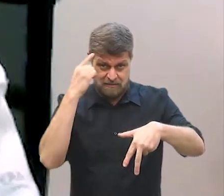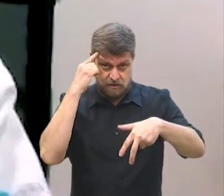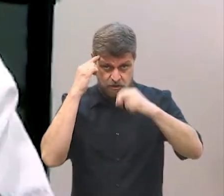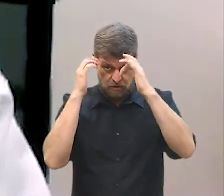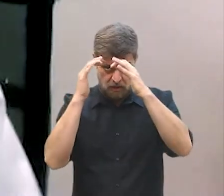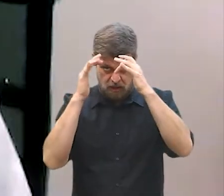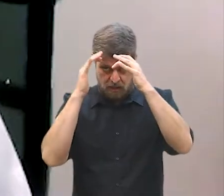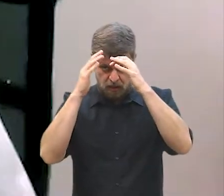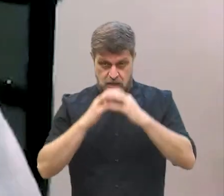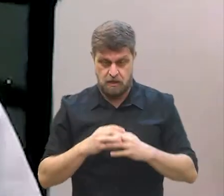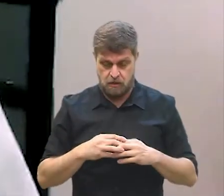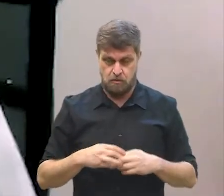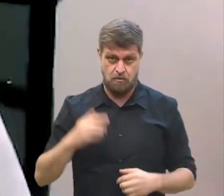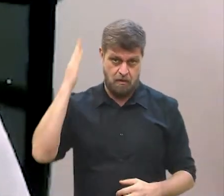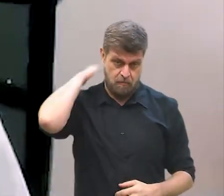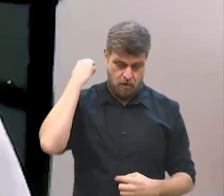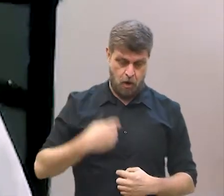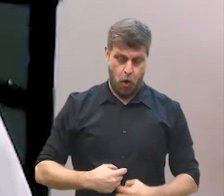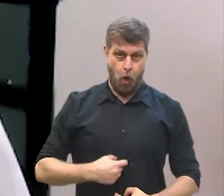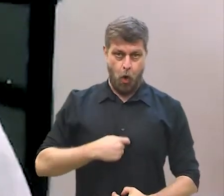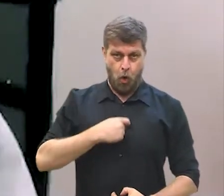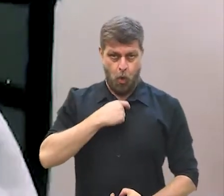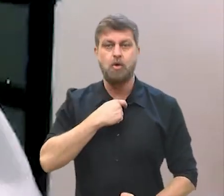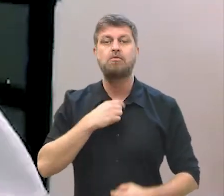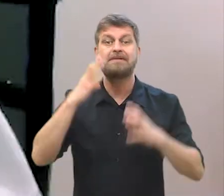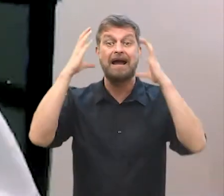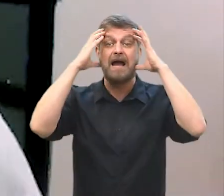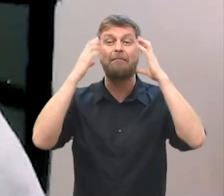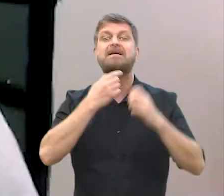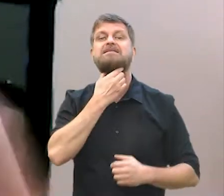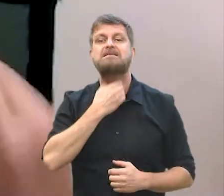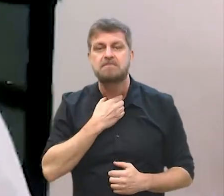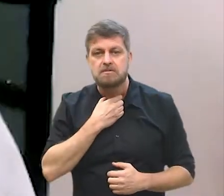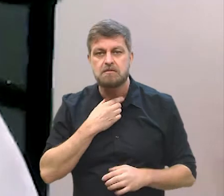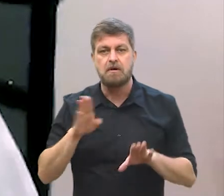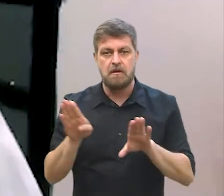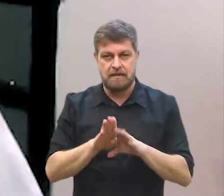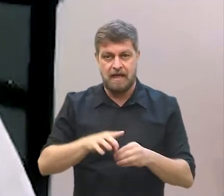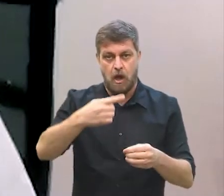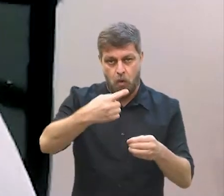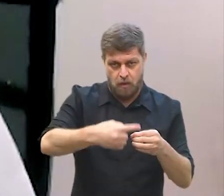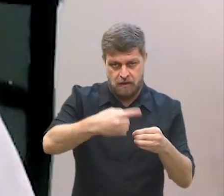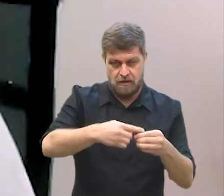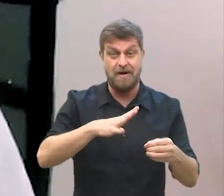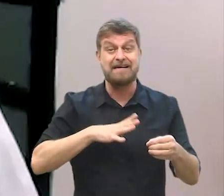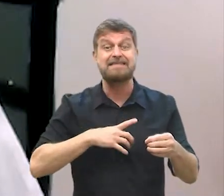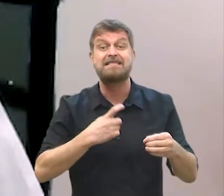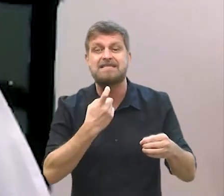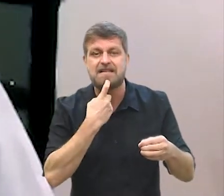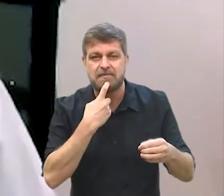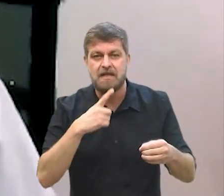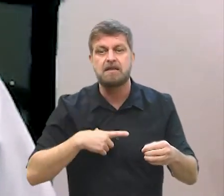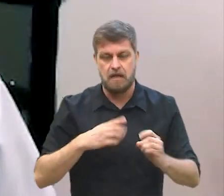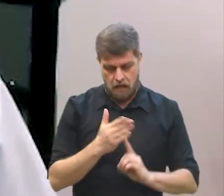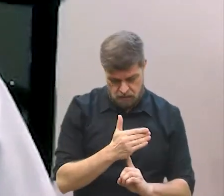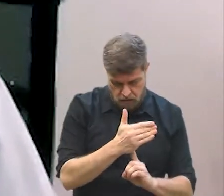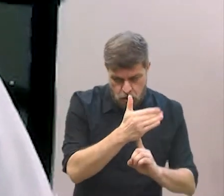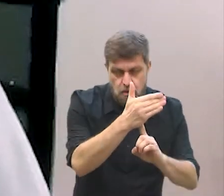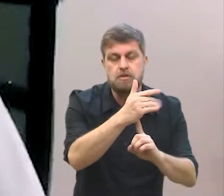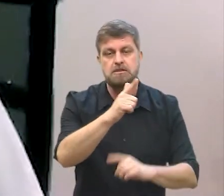cérebro. E cabeça e pescoço também. A gente pode dizer hoje que o interior de São Paulo, que Campinas tem essa